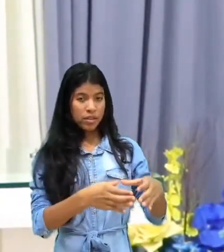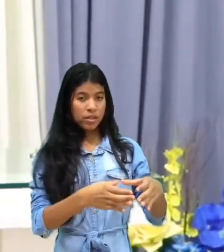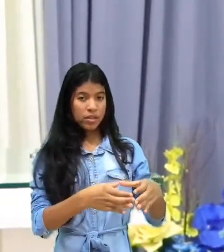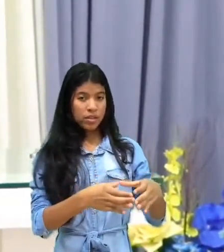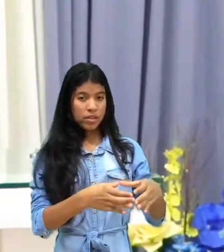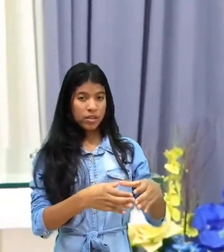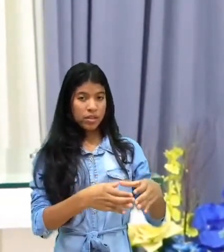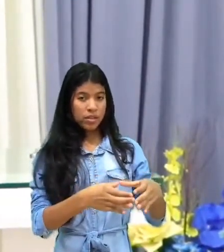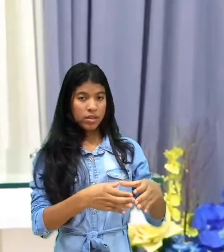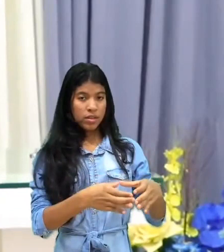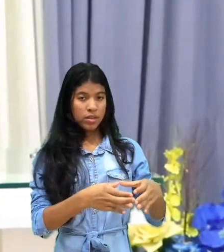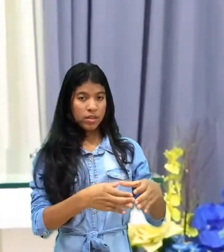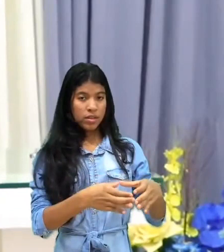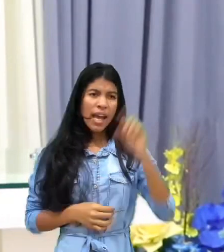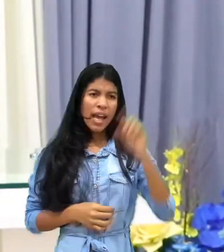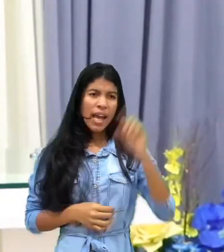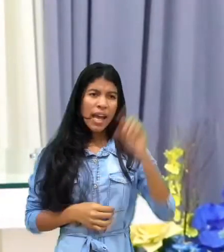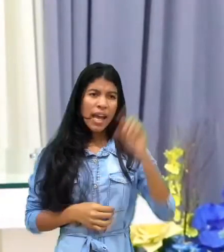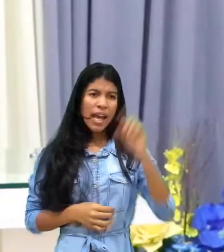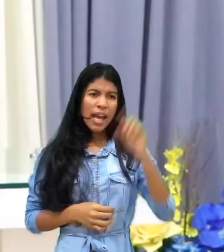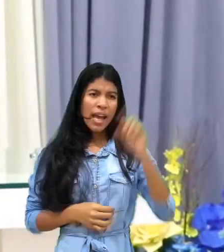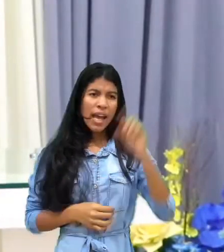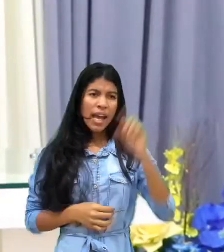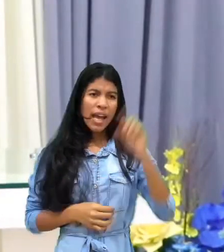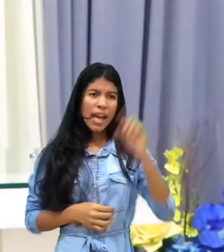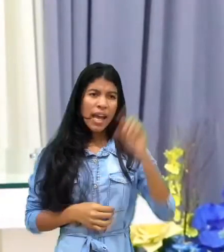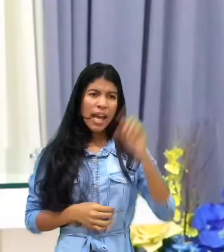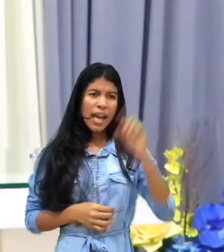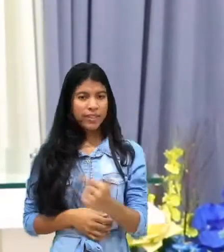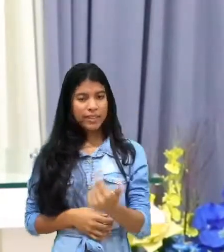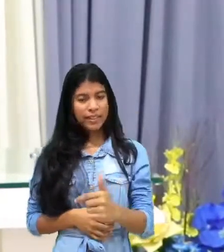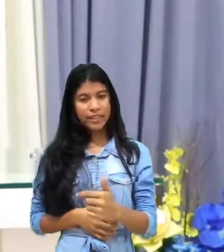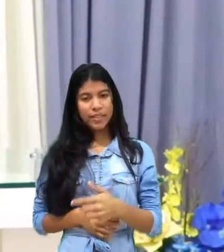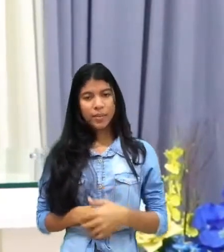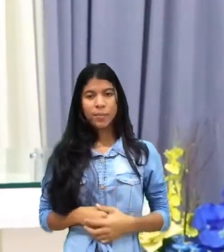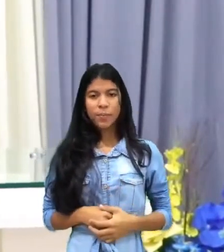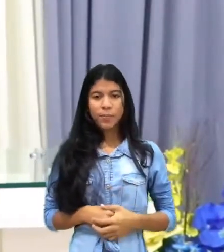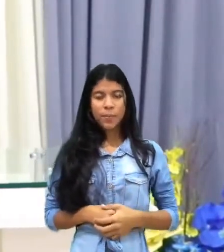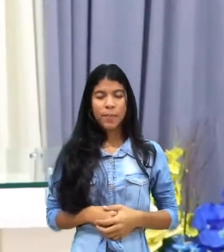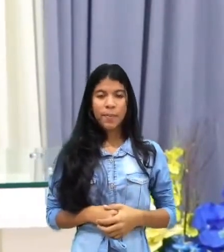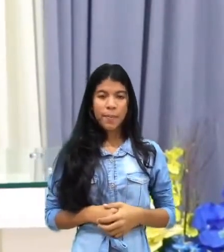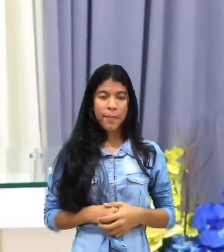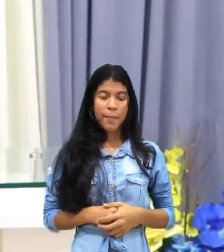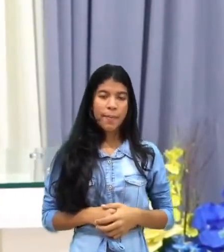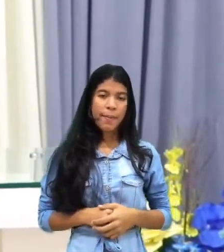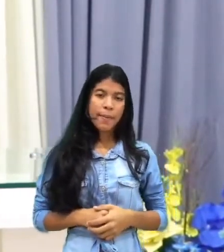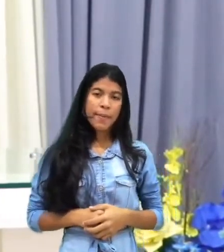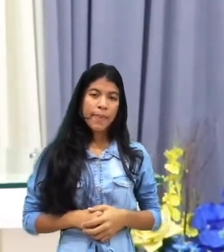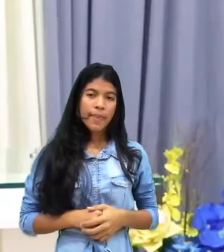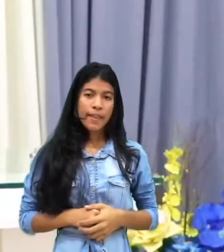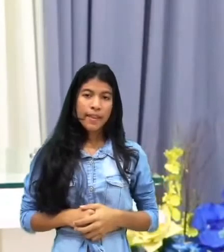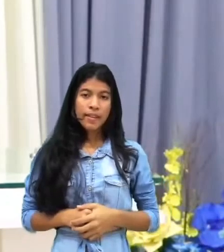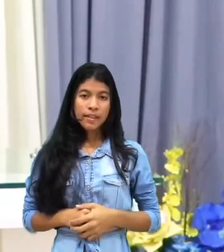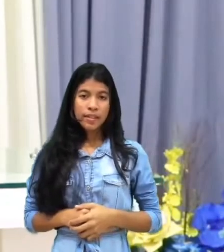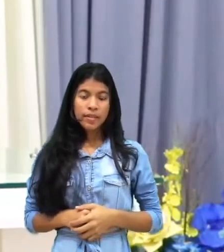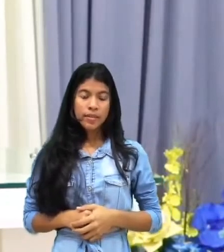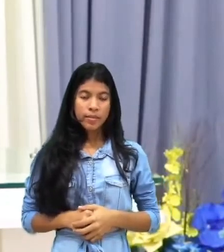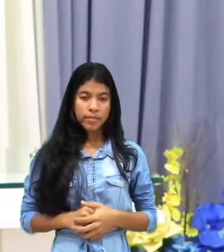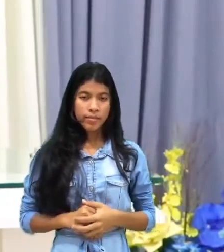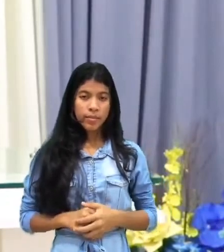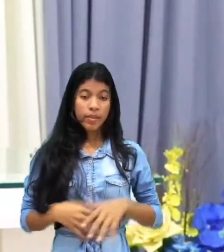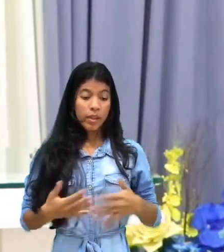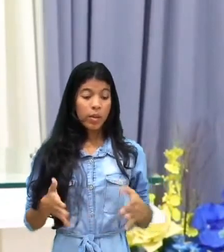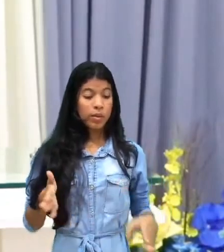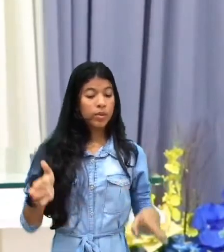energia elétrica, o caminho só dava de ir de bicicleta, nós fizemos praticamente 2 horas de bicicleta.